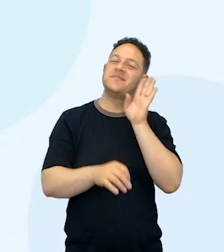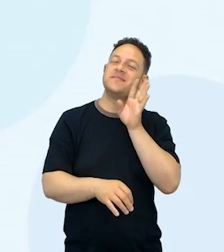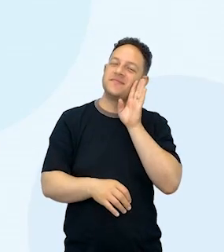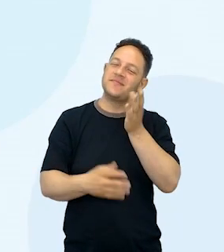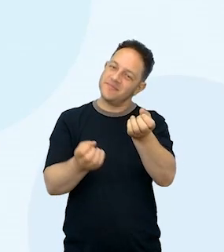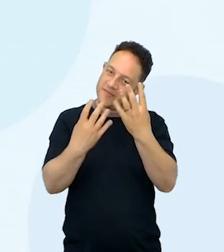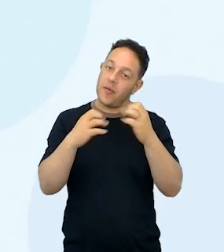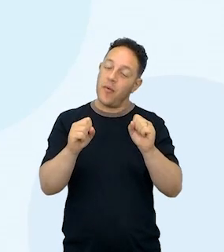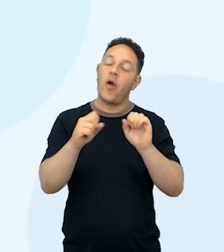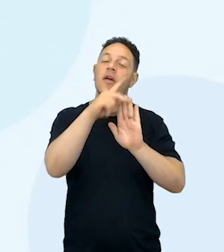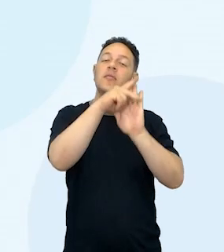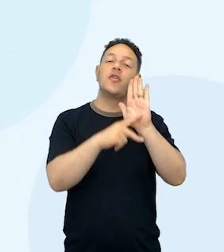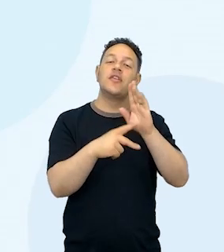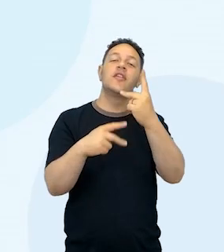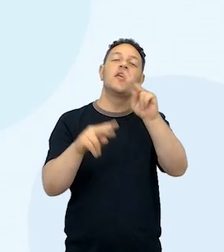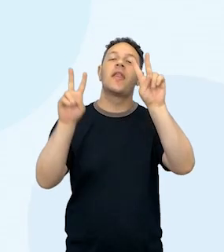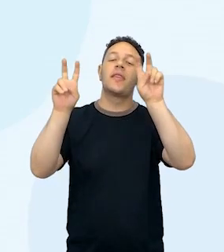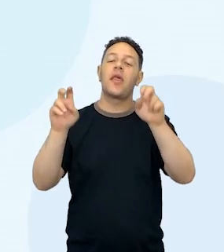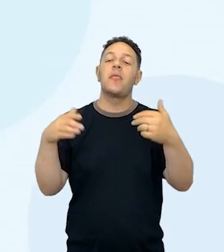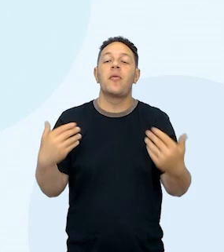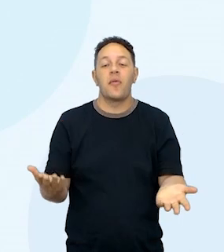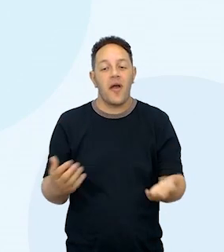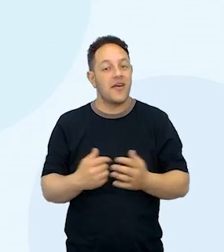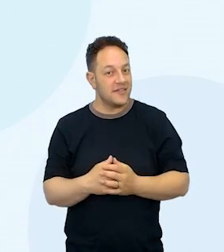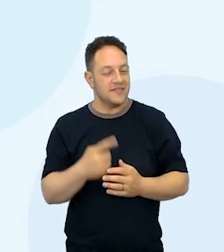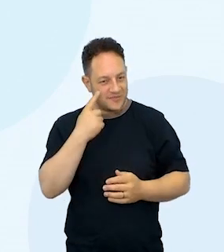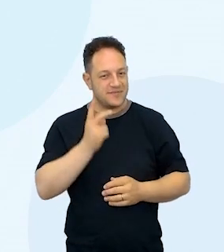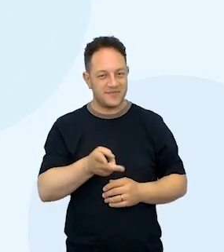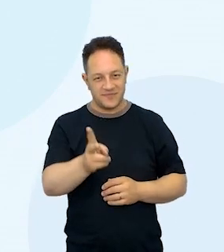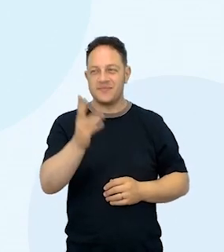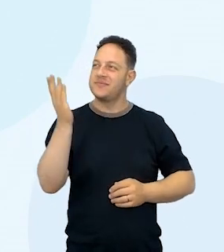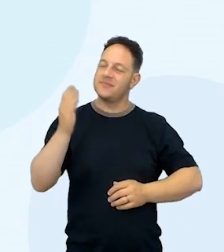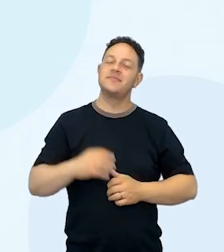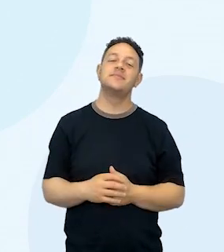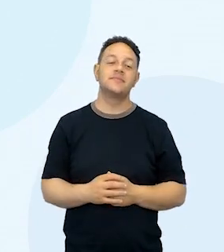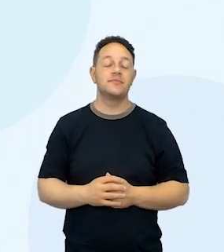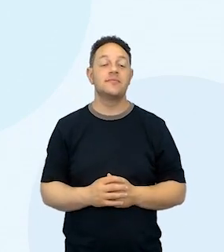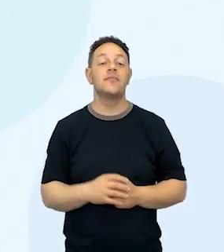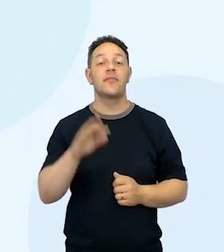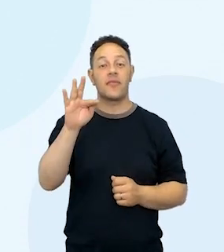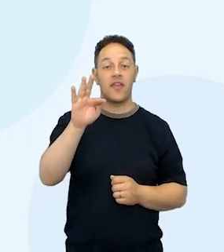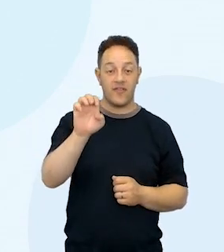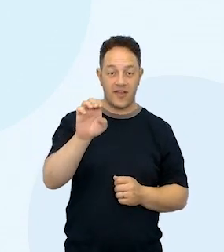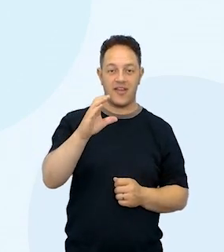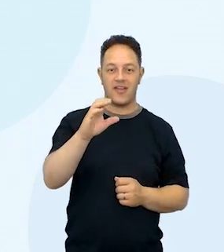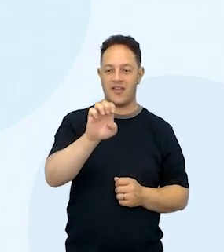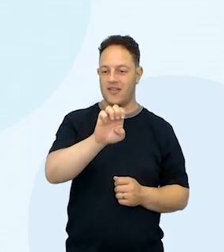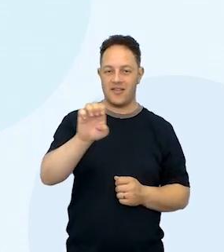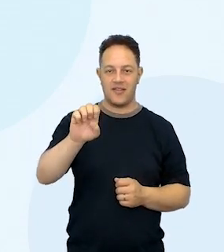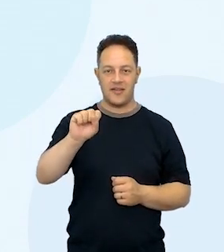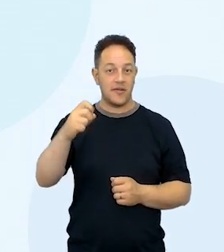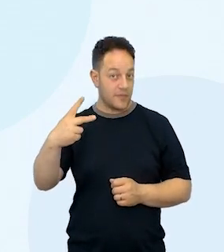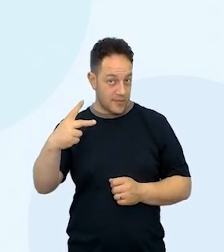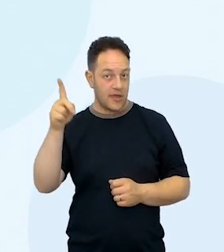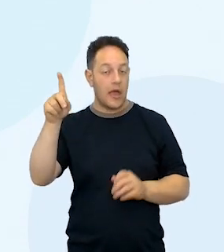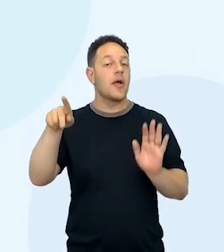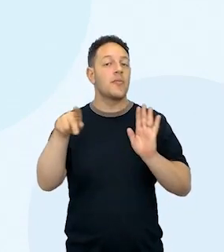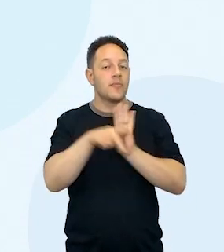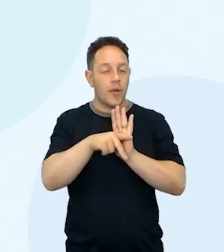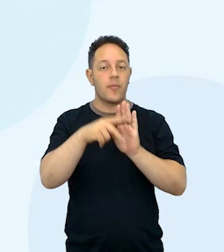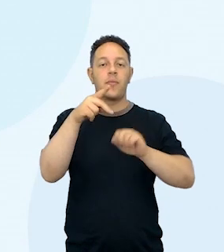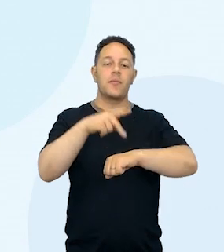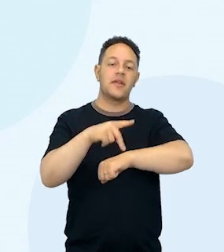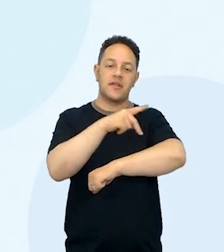bacana Legal. colocar. Ou a gente vai seguindo. Isso. A FECESP, gente, ela é uma ação